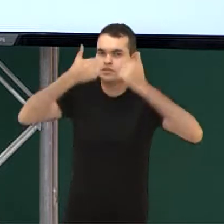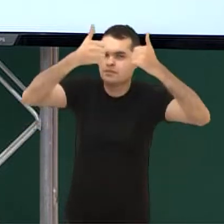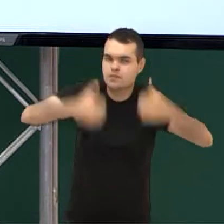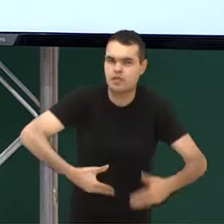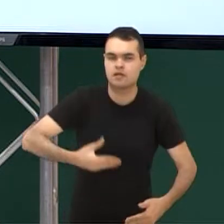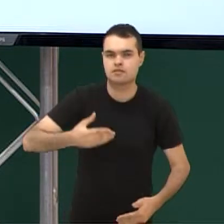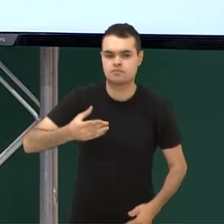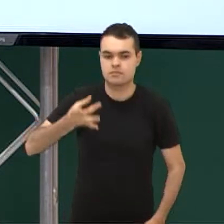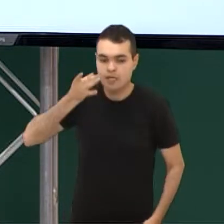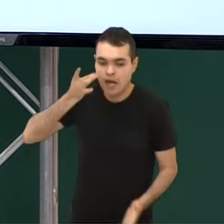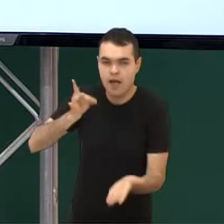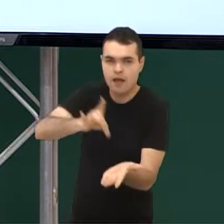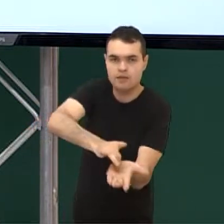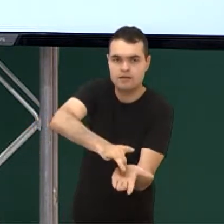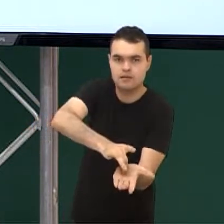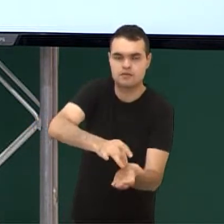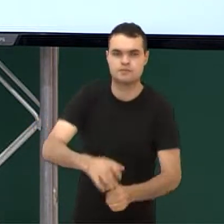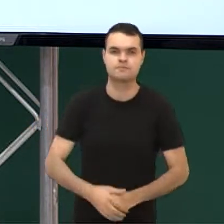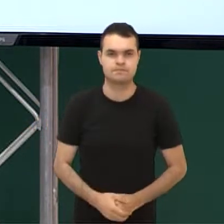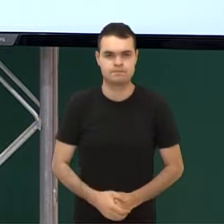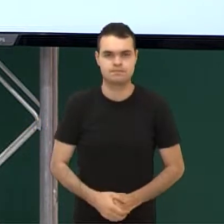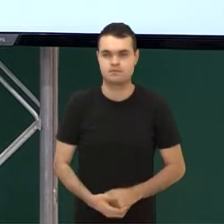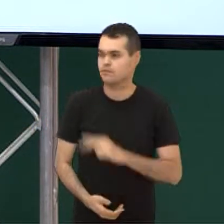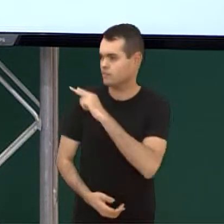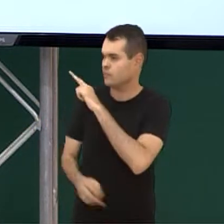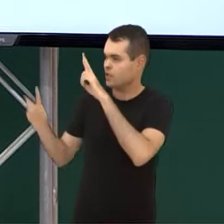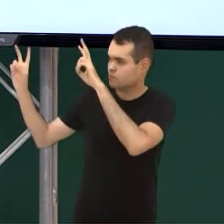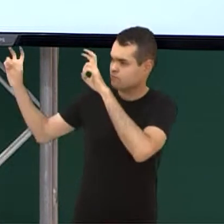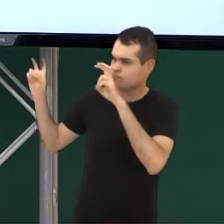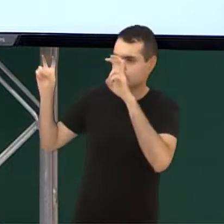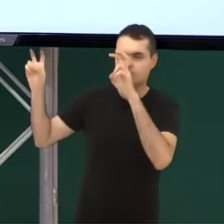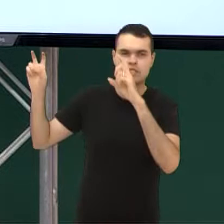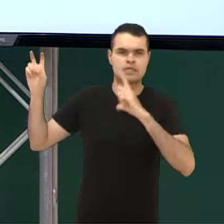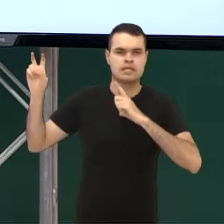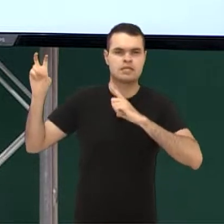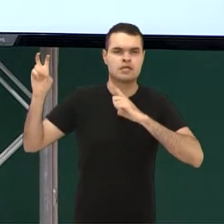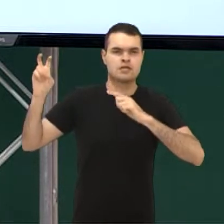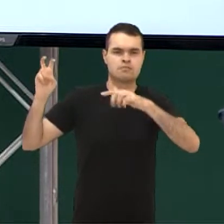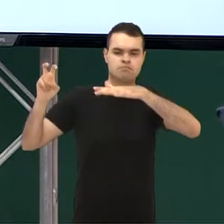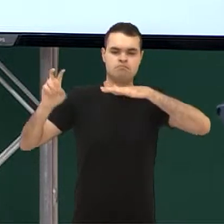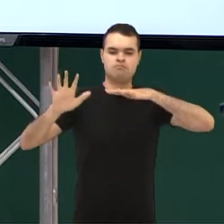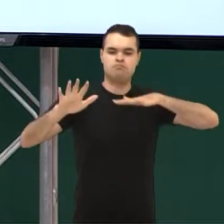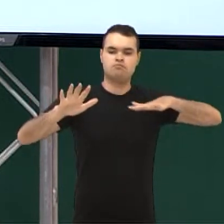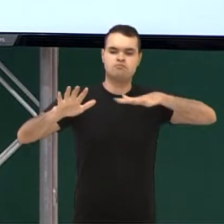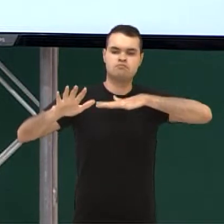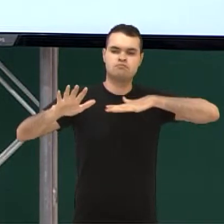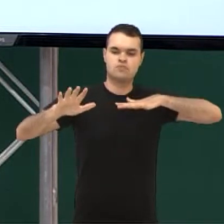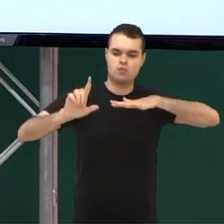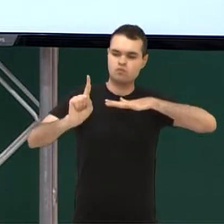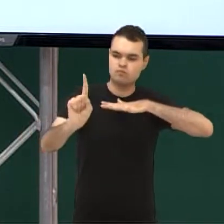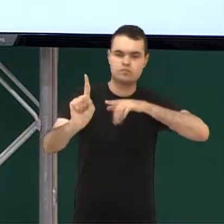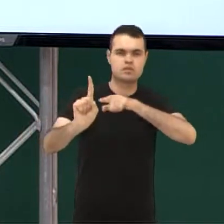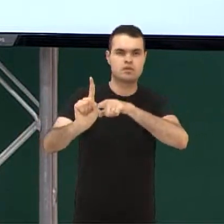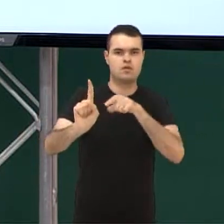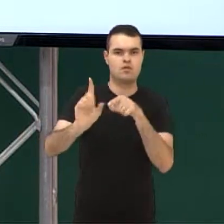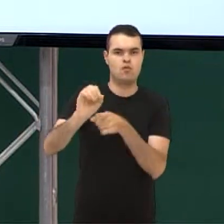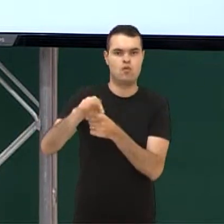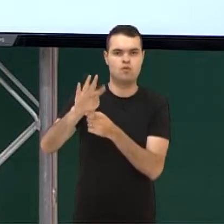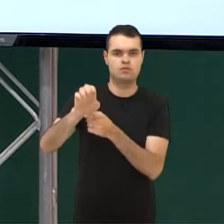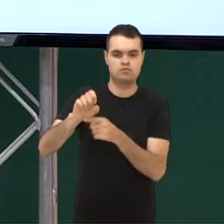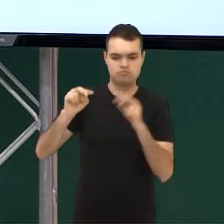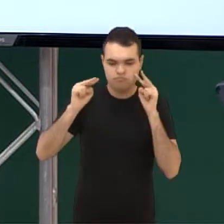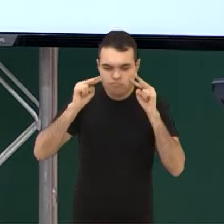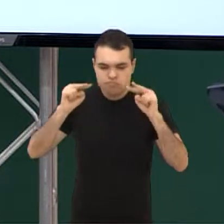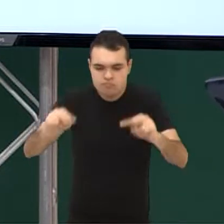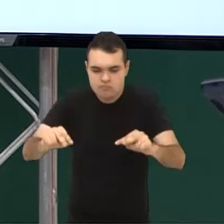realidade. Então, quando a gente olha para essa citação, a gente já percebe um plano de fundo do que o Auguste Comte está pretendendo com, por